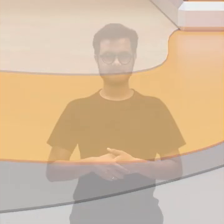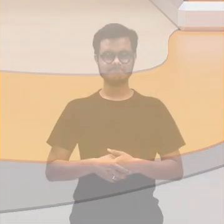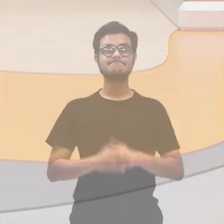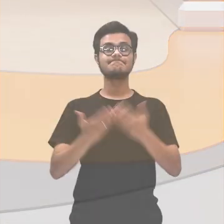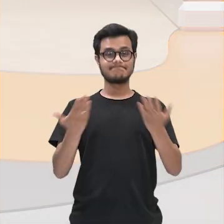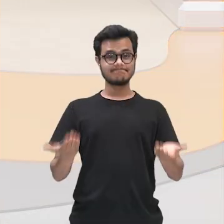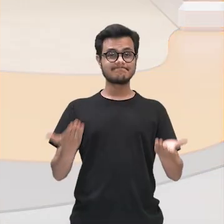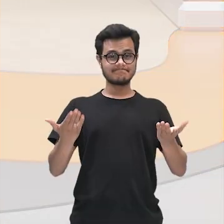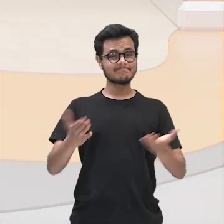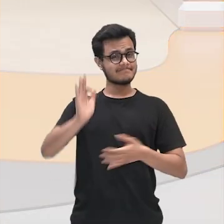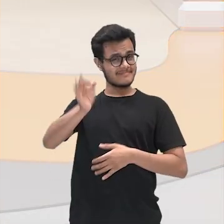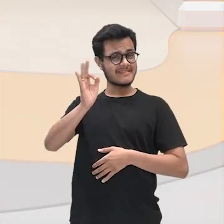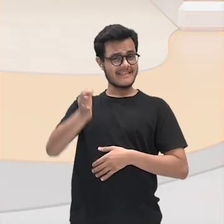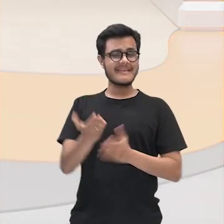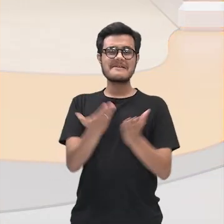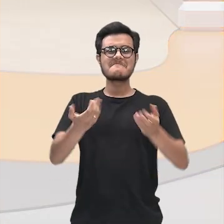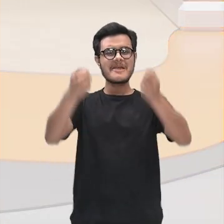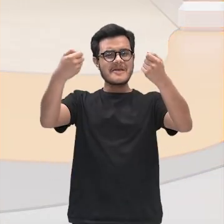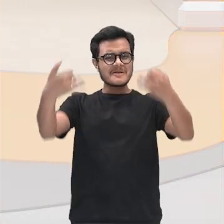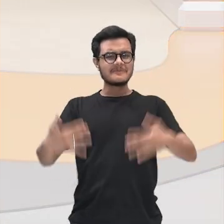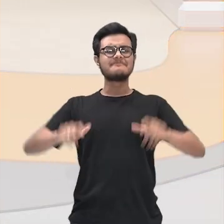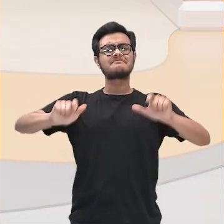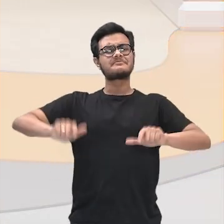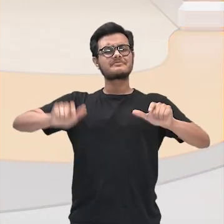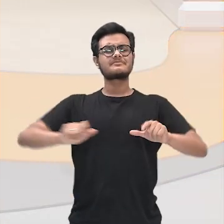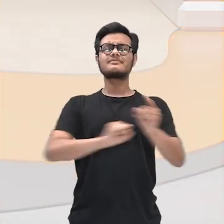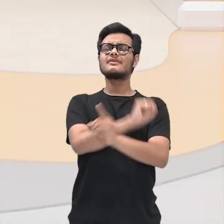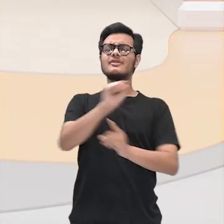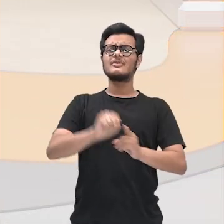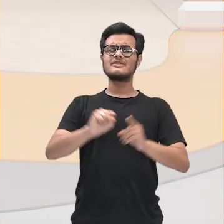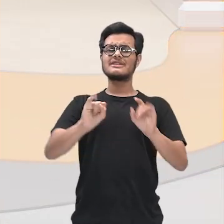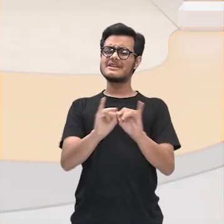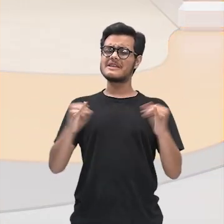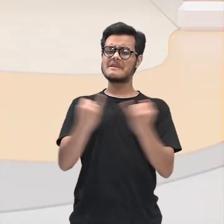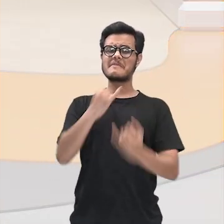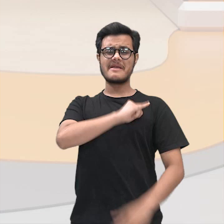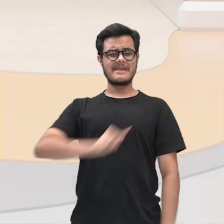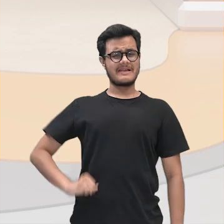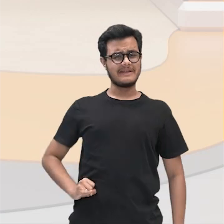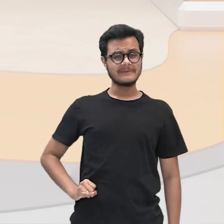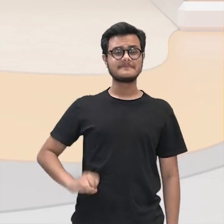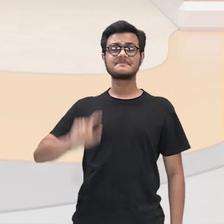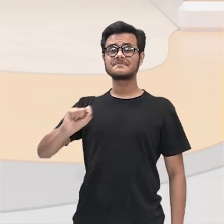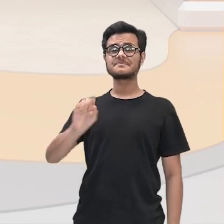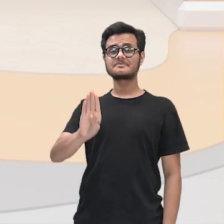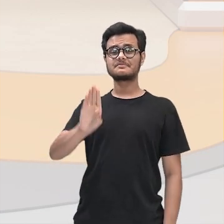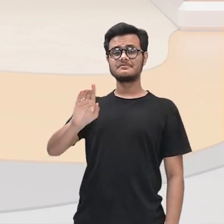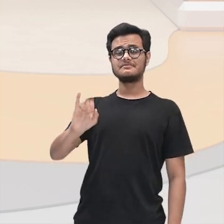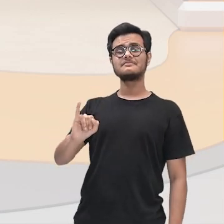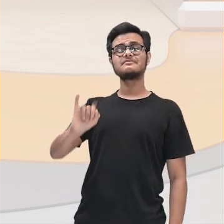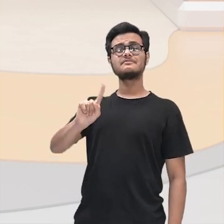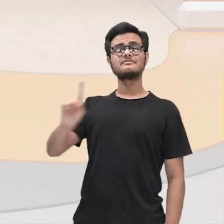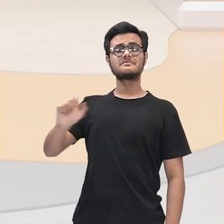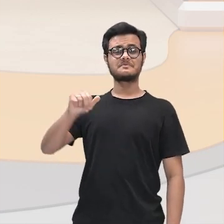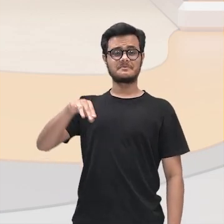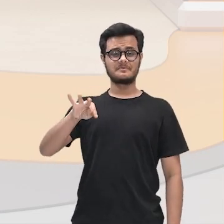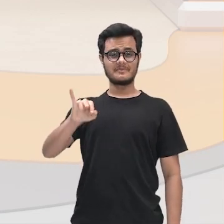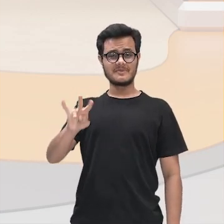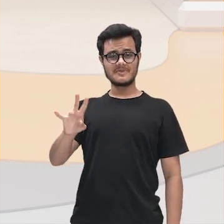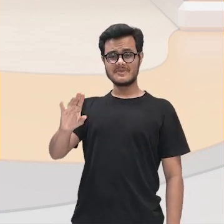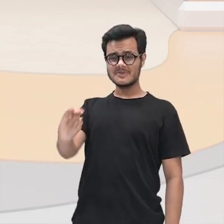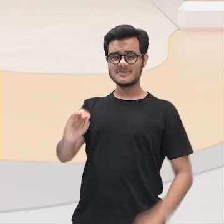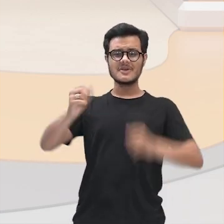É isso aí, turminha. A gente vai falar então sobre o Império Bizantino. Vamos conhecer um pouco aí do